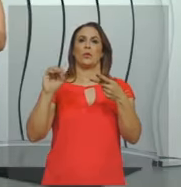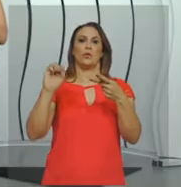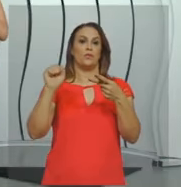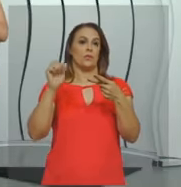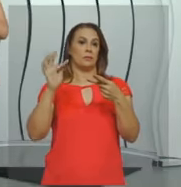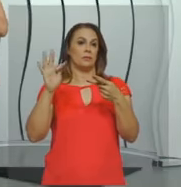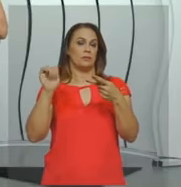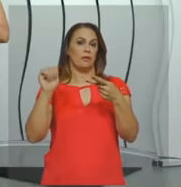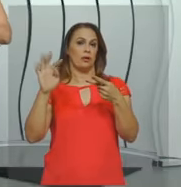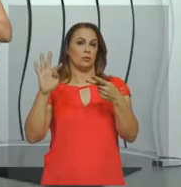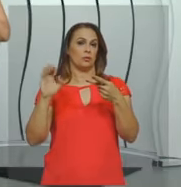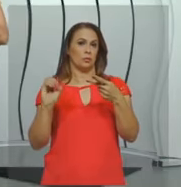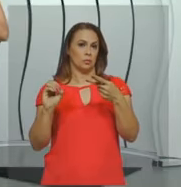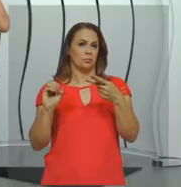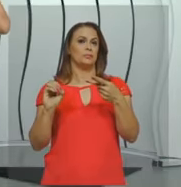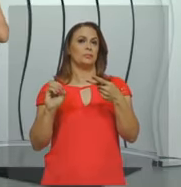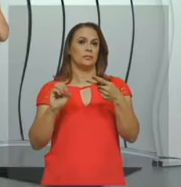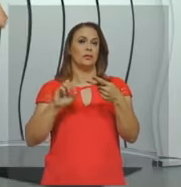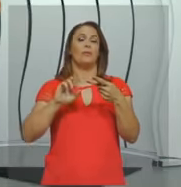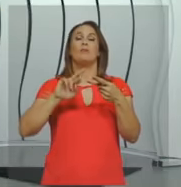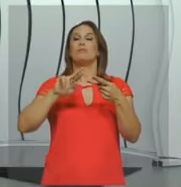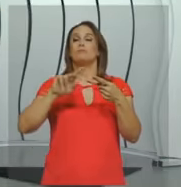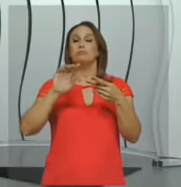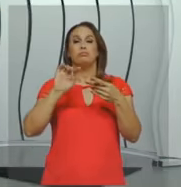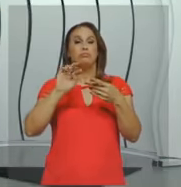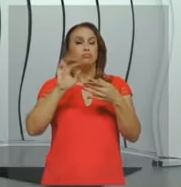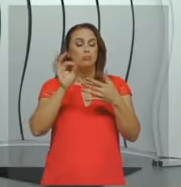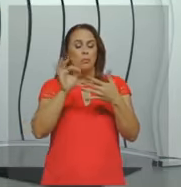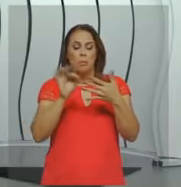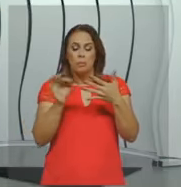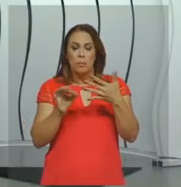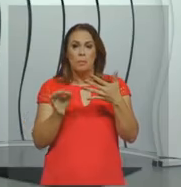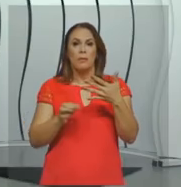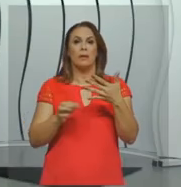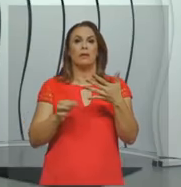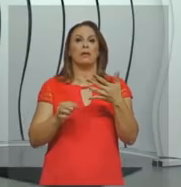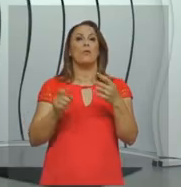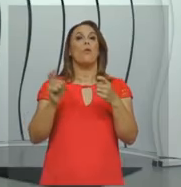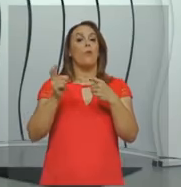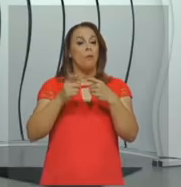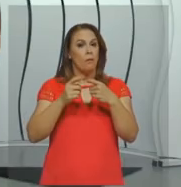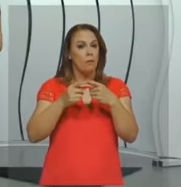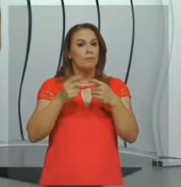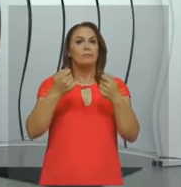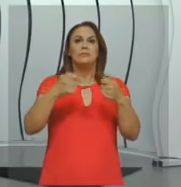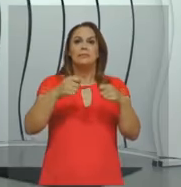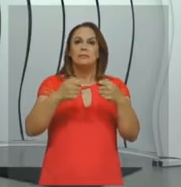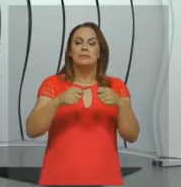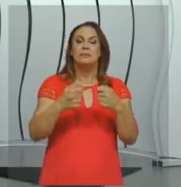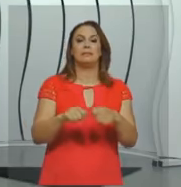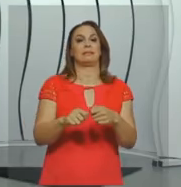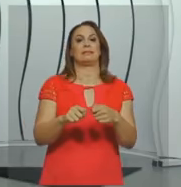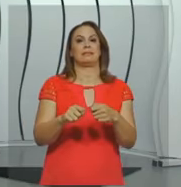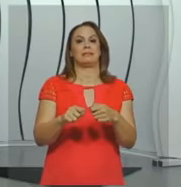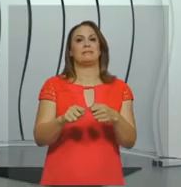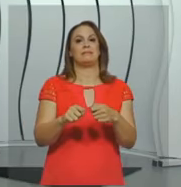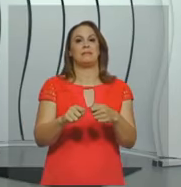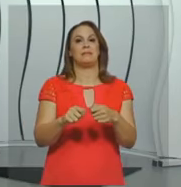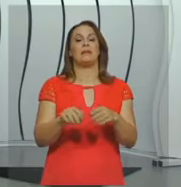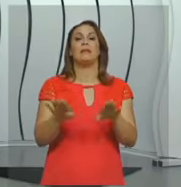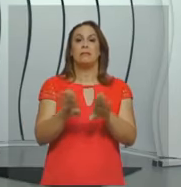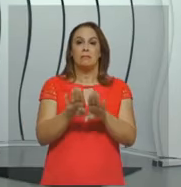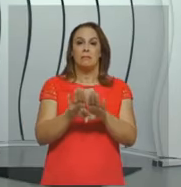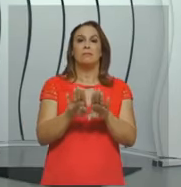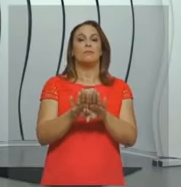Essa reserva, podendo então ser retirado o cálcio do osso e ir para o plasma, e também no sentido inverso. E esse fosfato